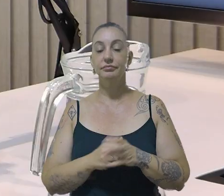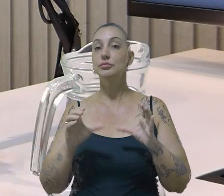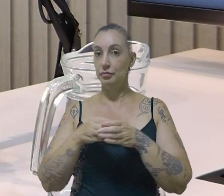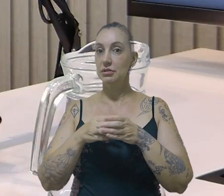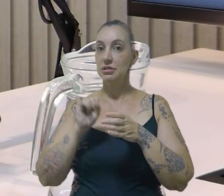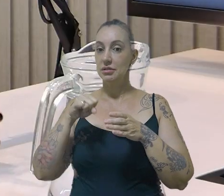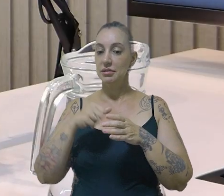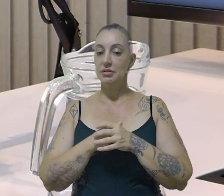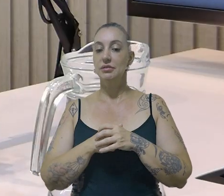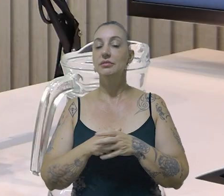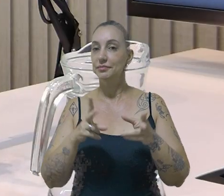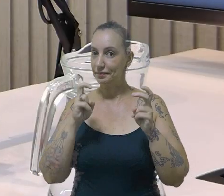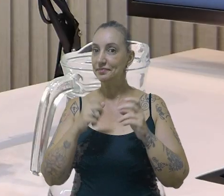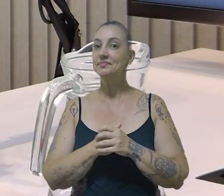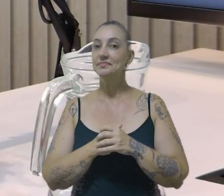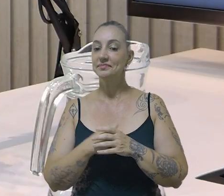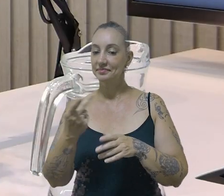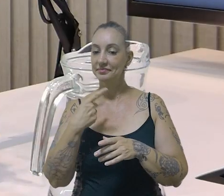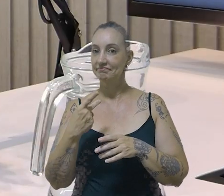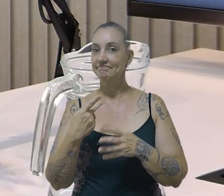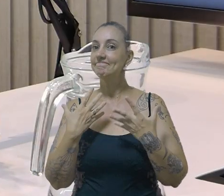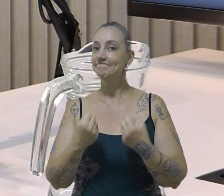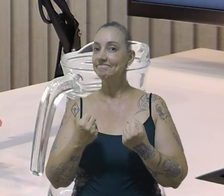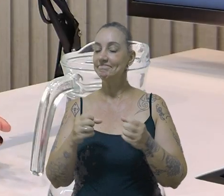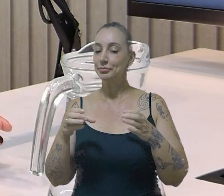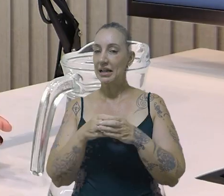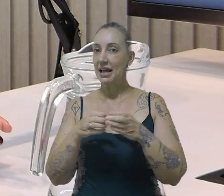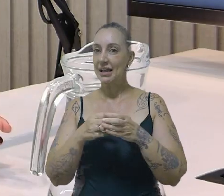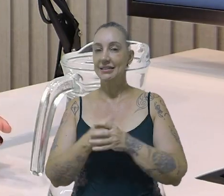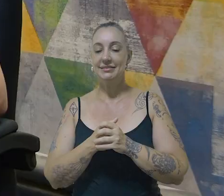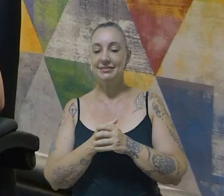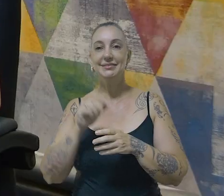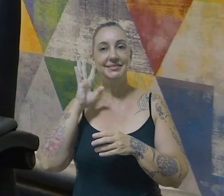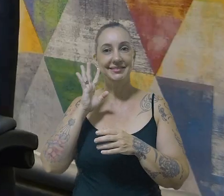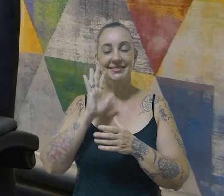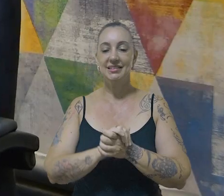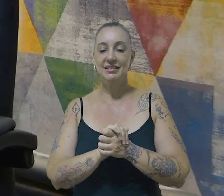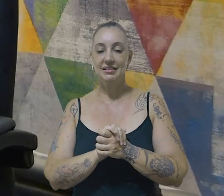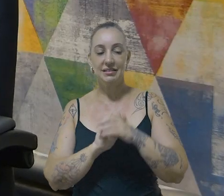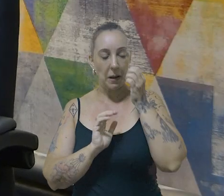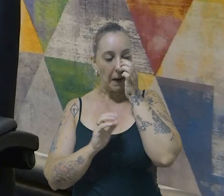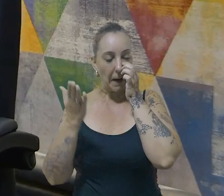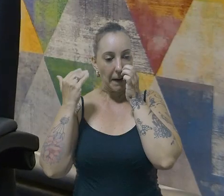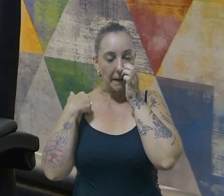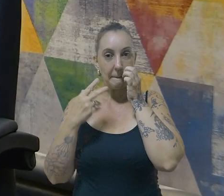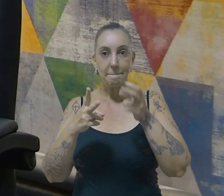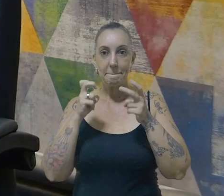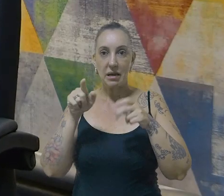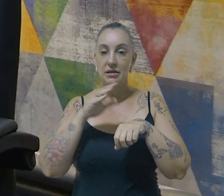kéber é uma panelinha a gente é assumidamente uma panelinha que máximo teve uma peça que eu vi que você fez